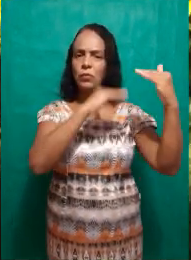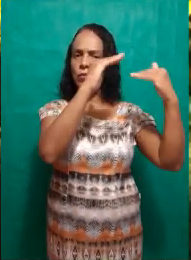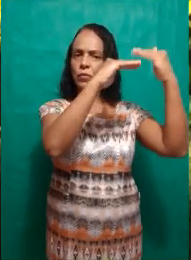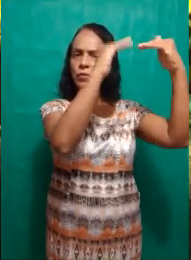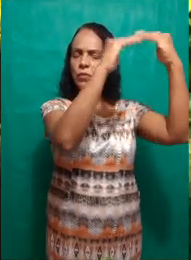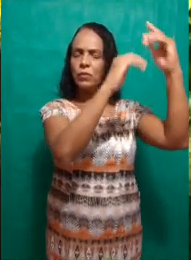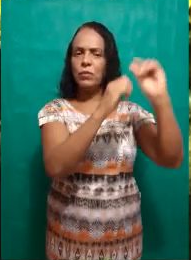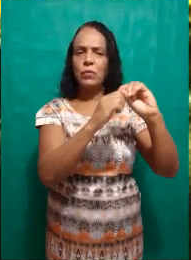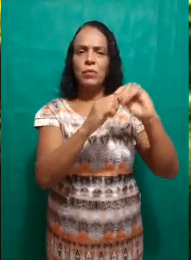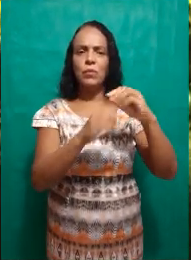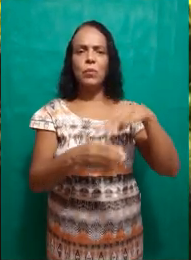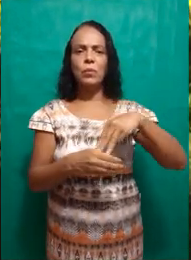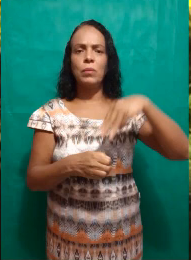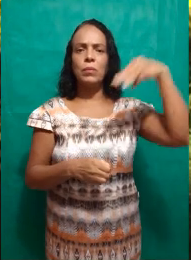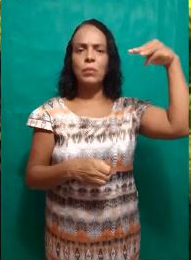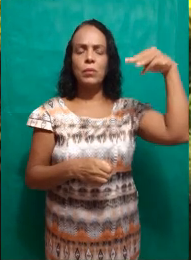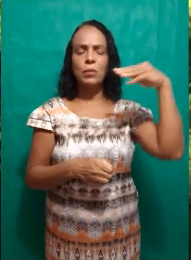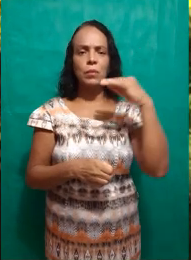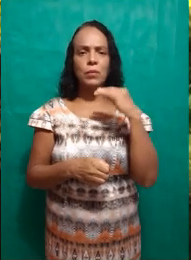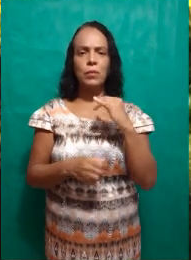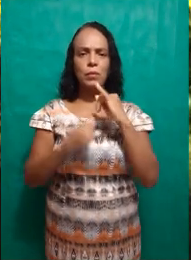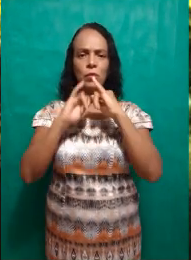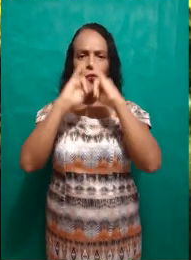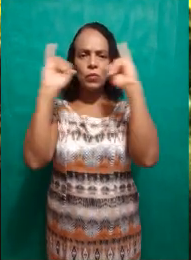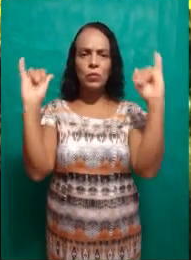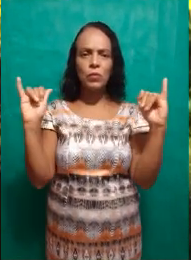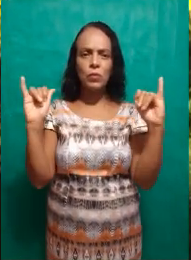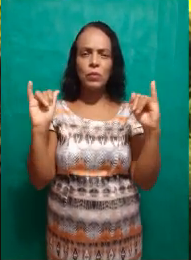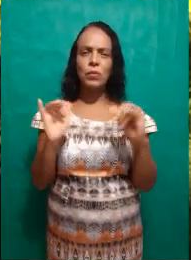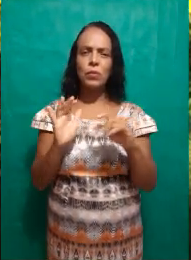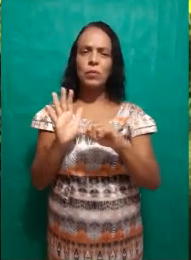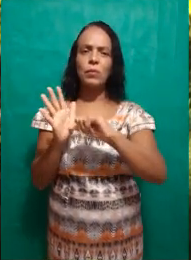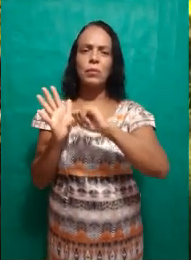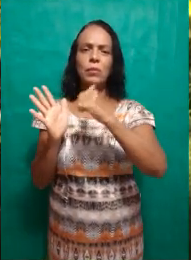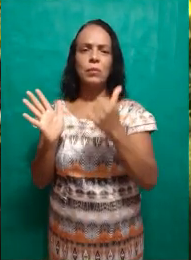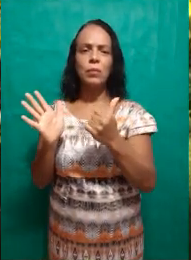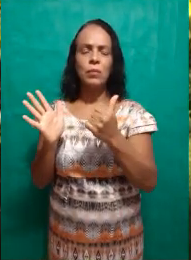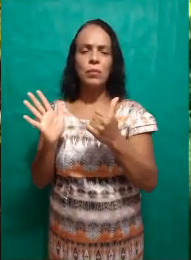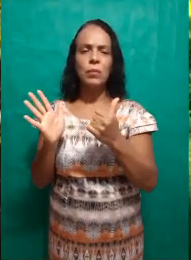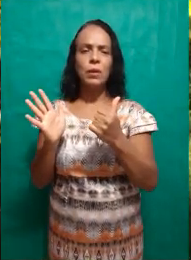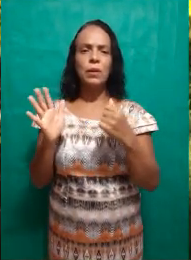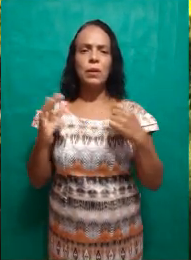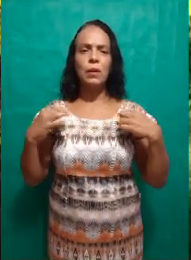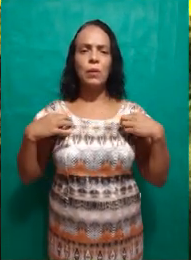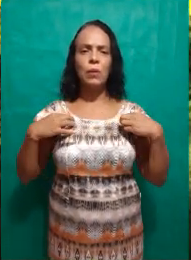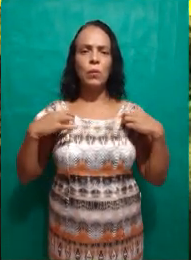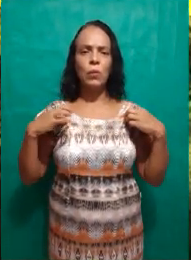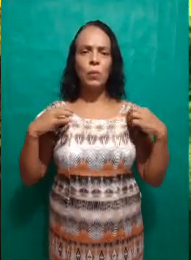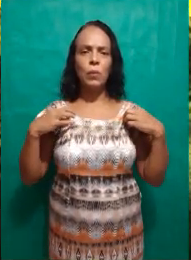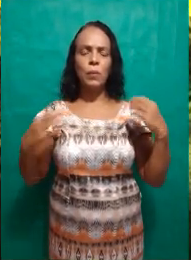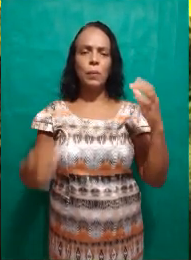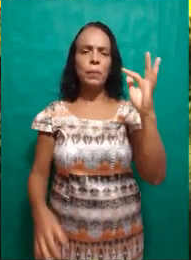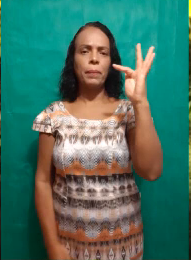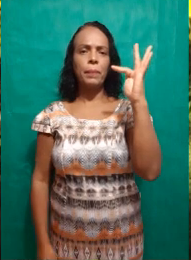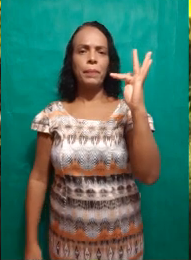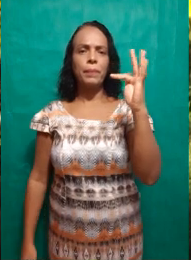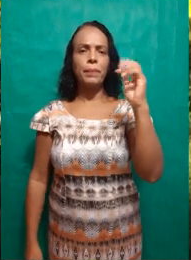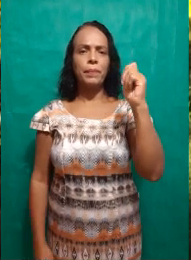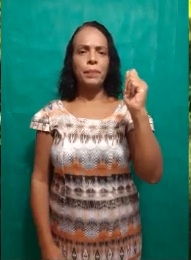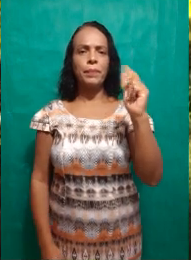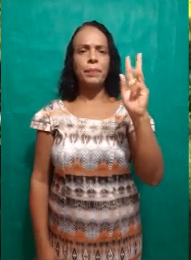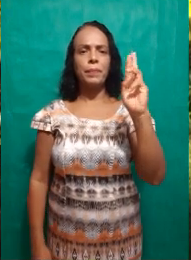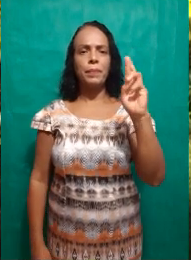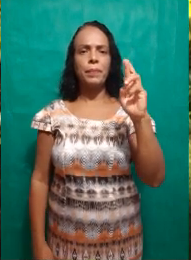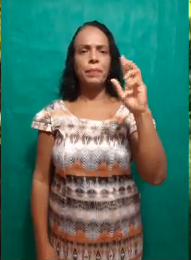evolução, que foi quando ele propôs o primeiro fardamento